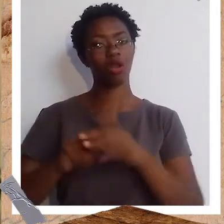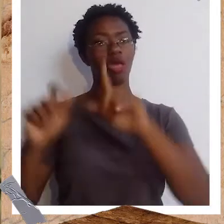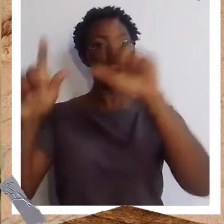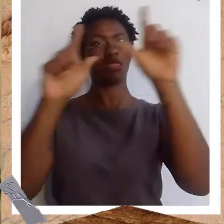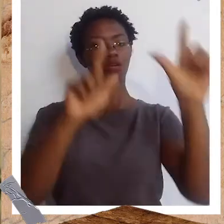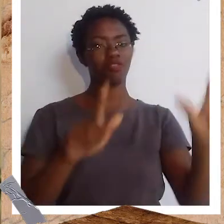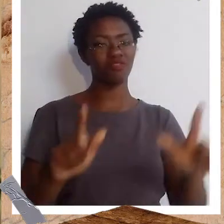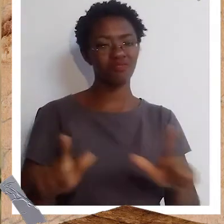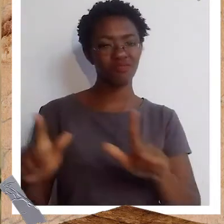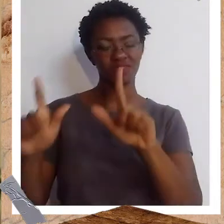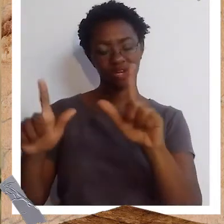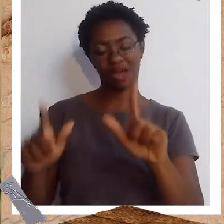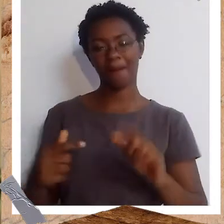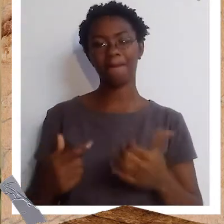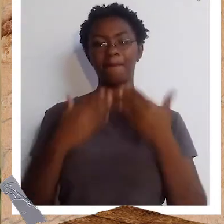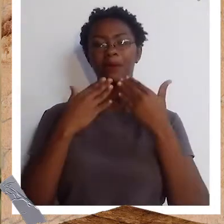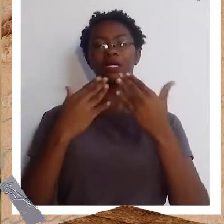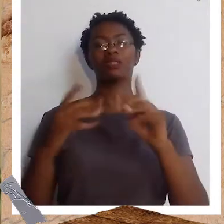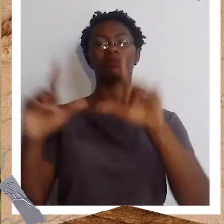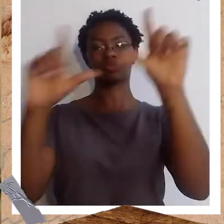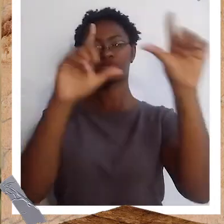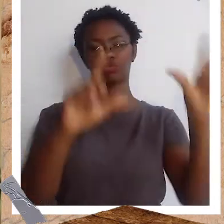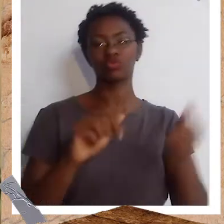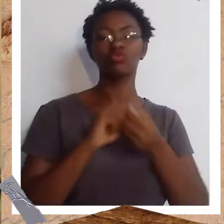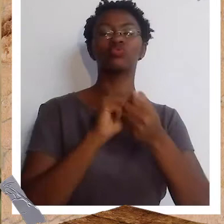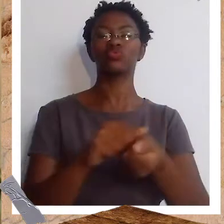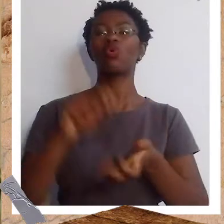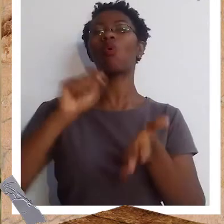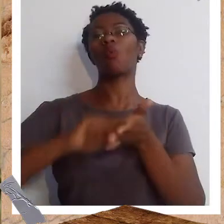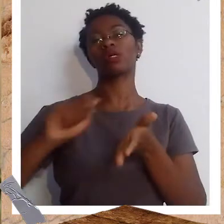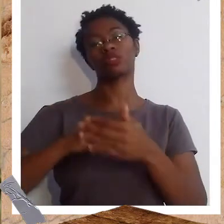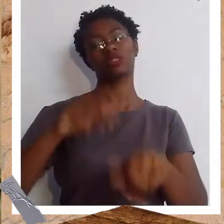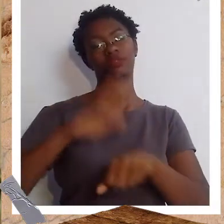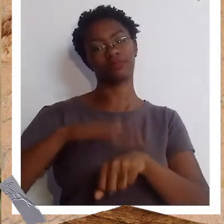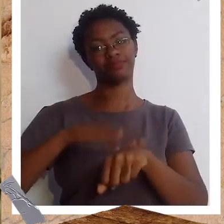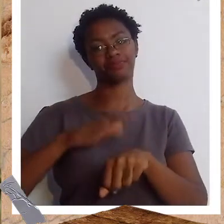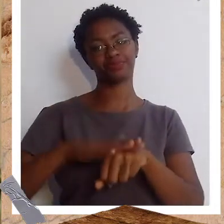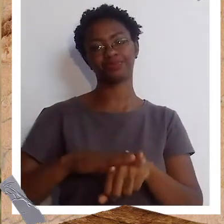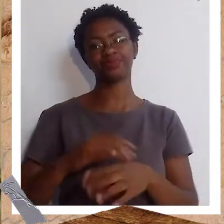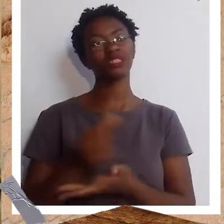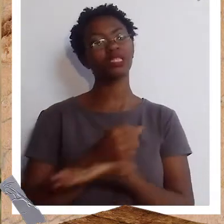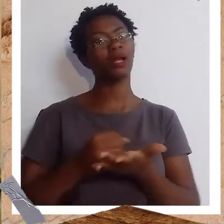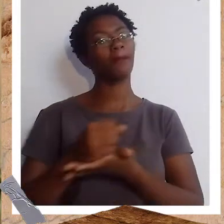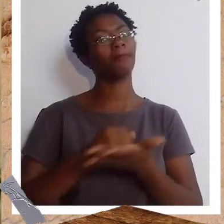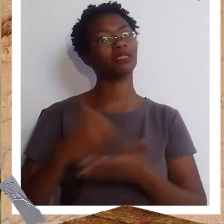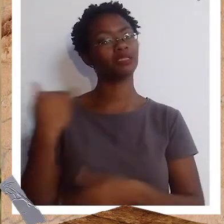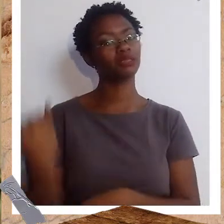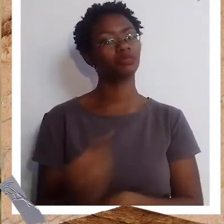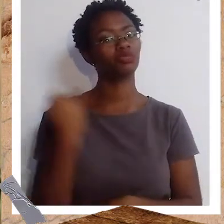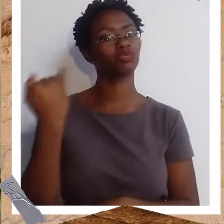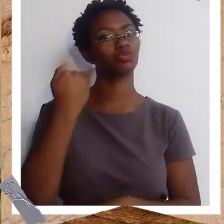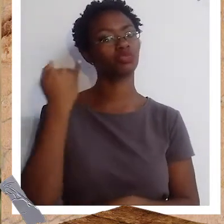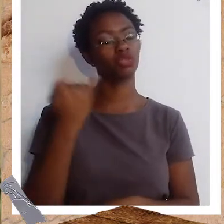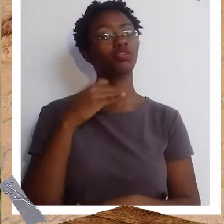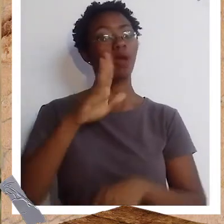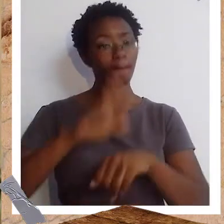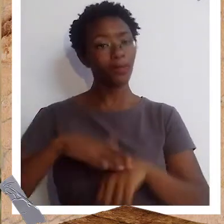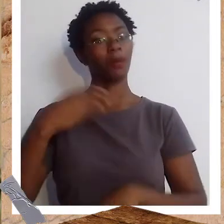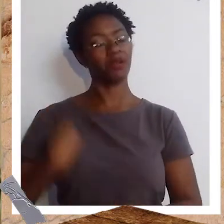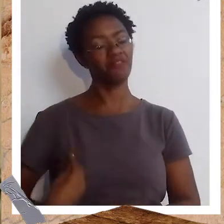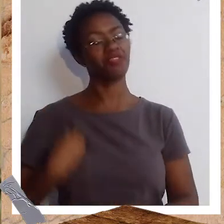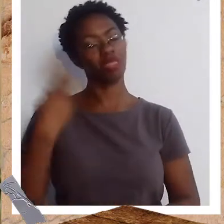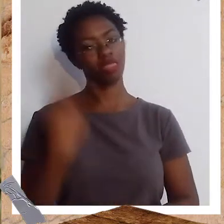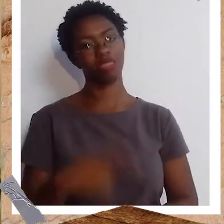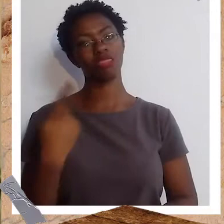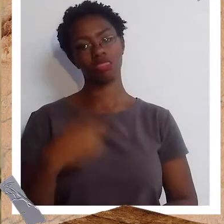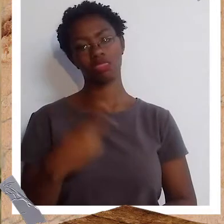ou de fazer uma exposição com a escritora, mais do que necessariamente uma exposição meramente biográfica sobre ela. Porque